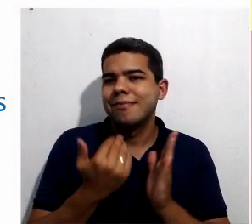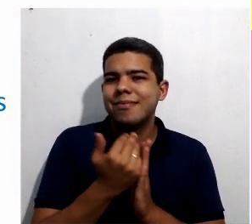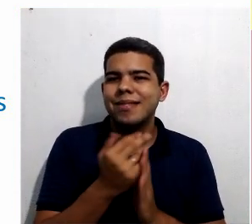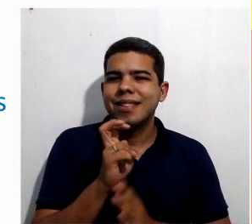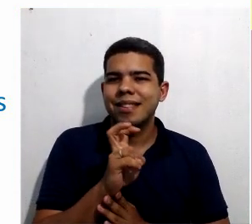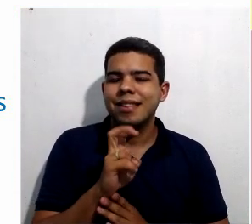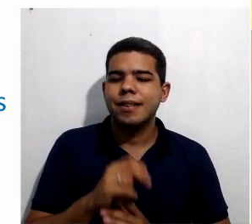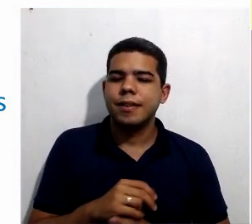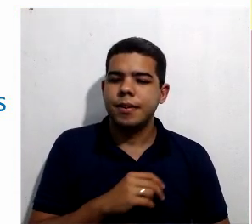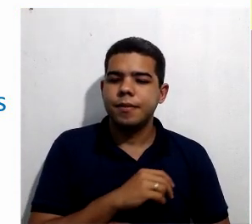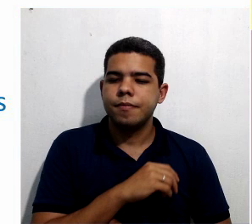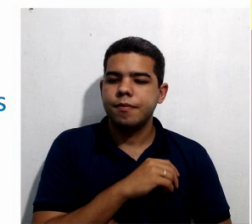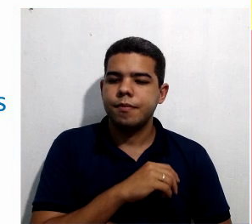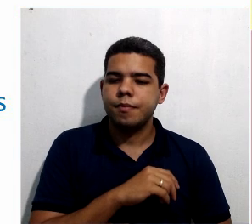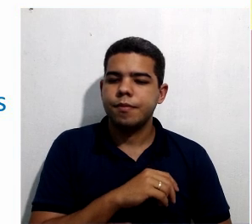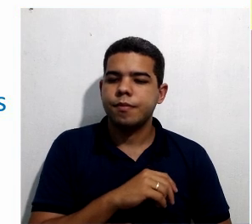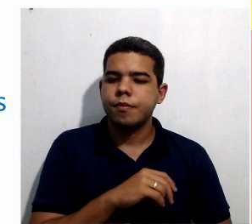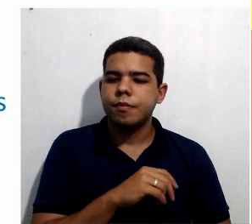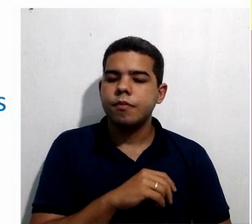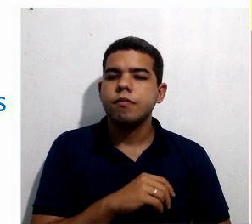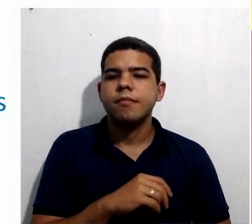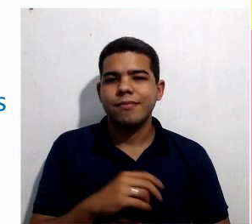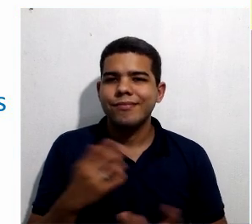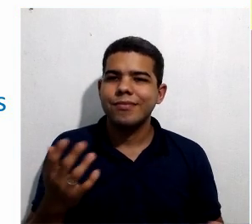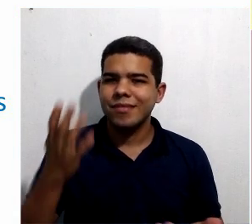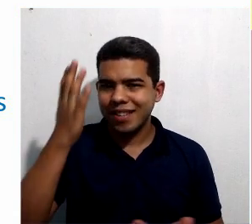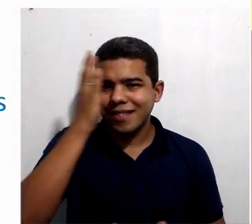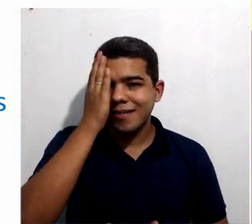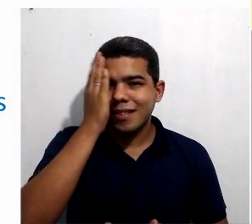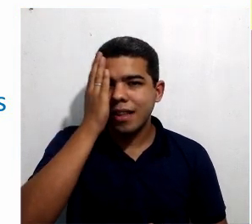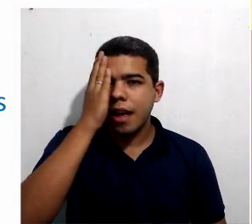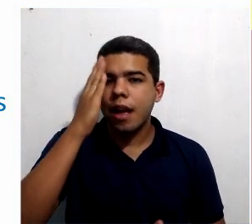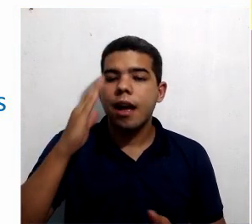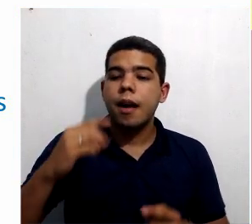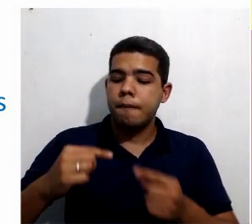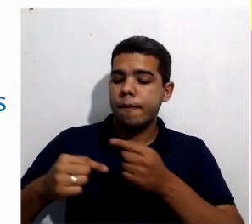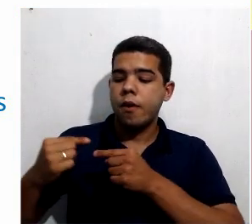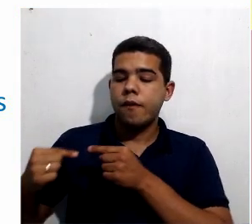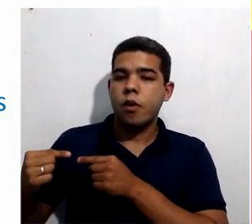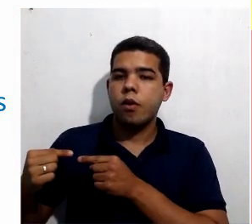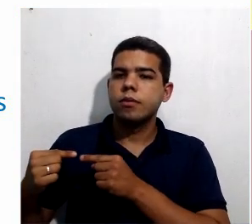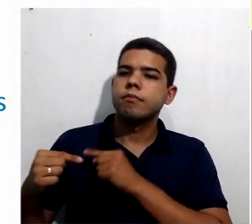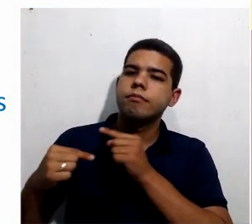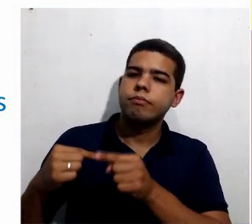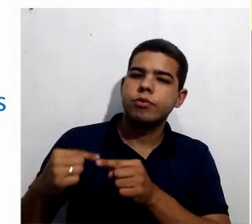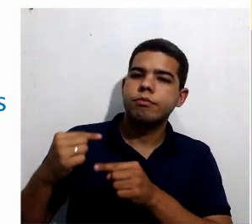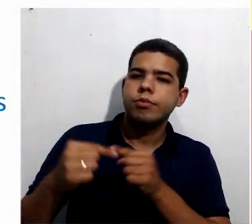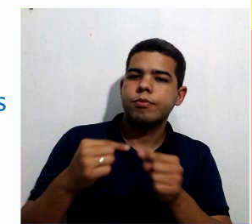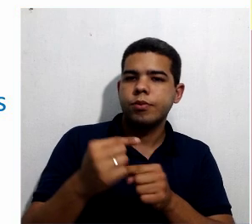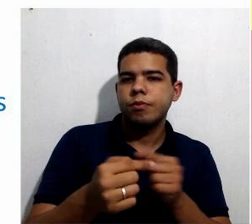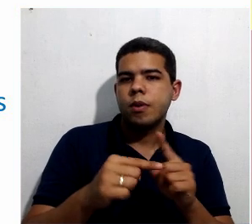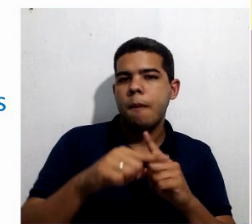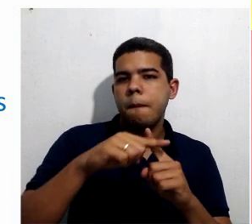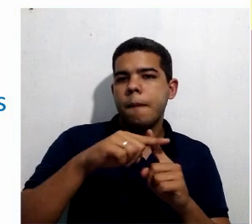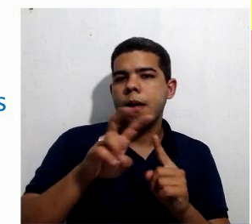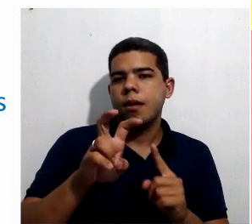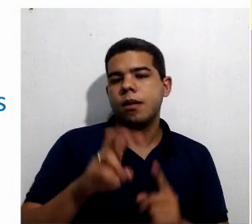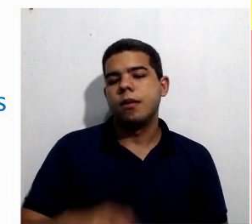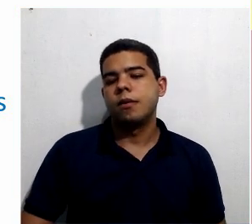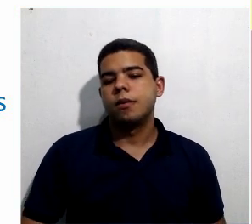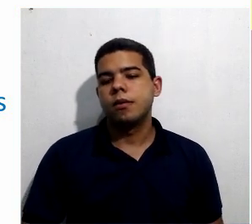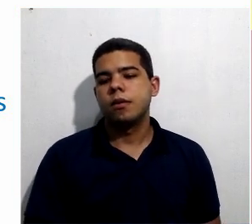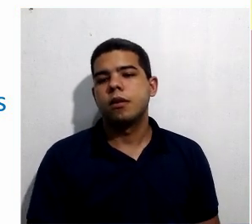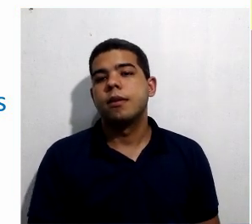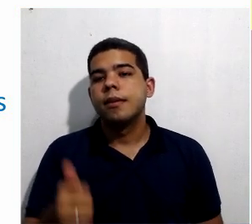aumentou 5. Então, você já vê que existe uma dependência, né? É uma adição ali com o número 5.